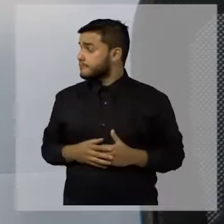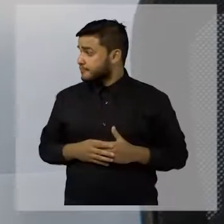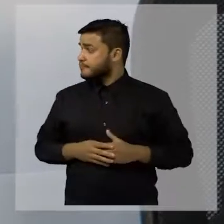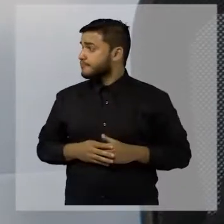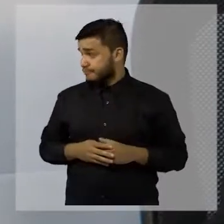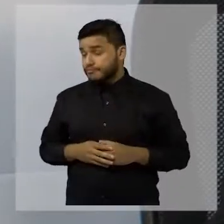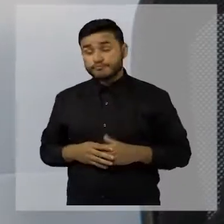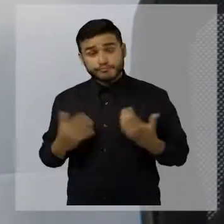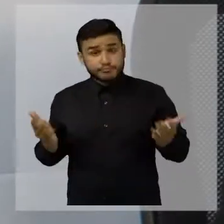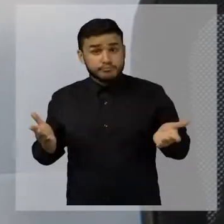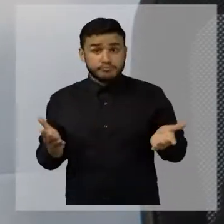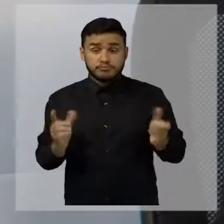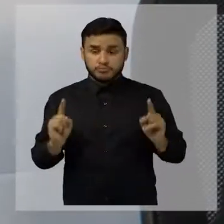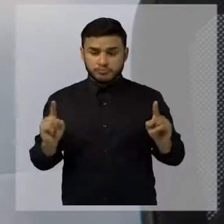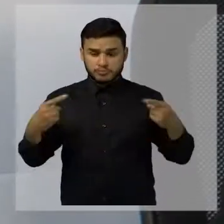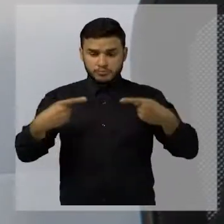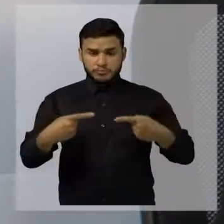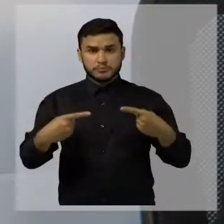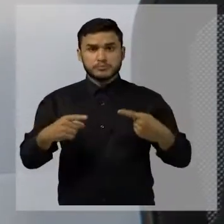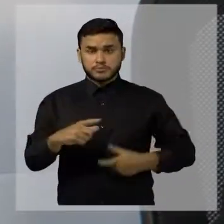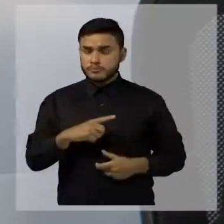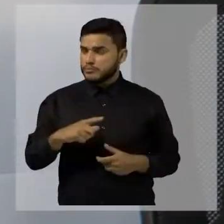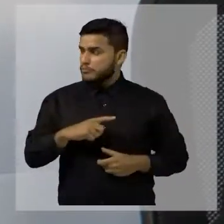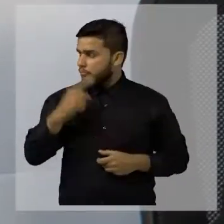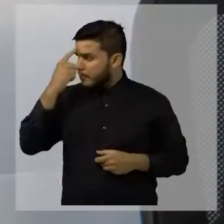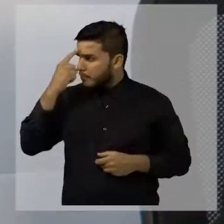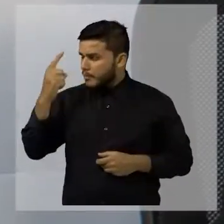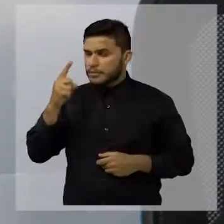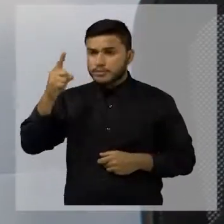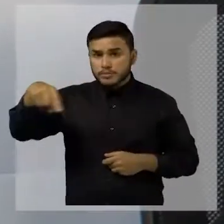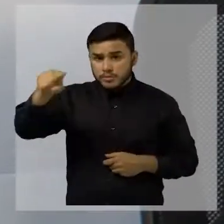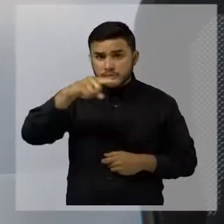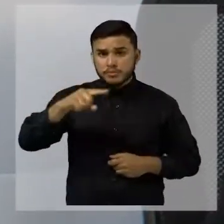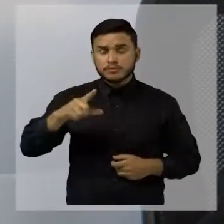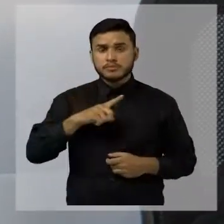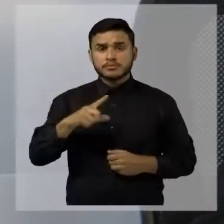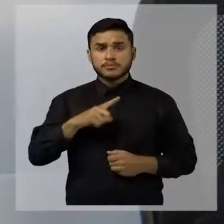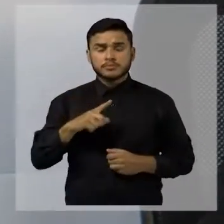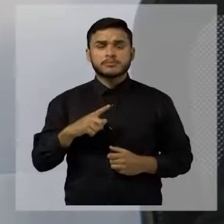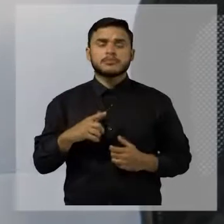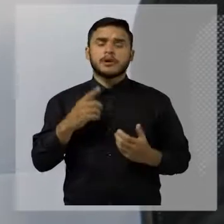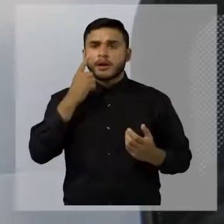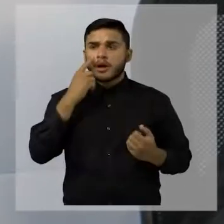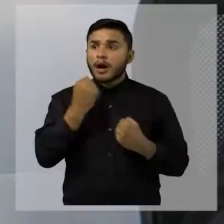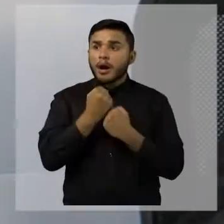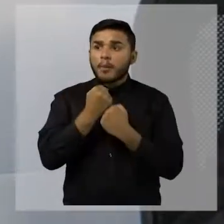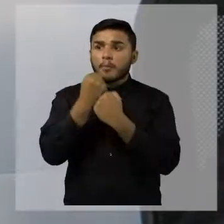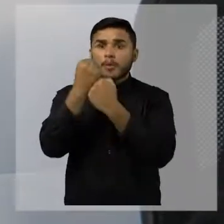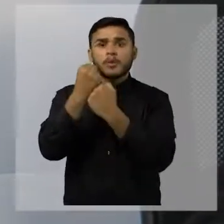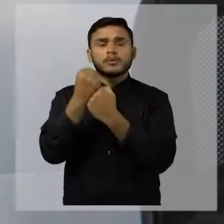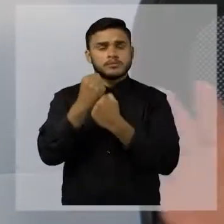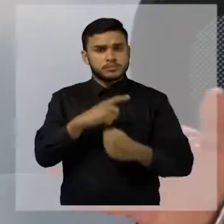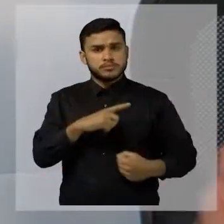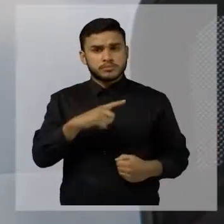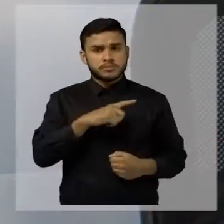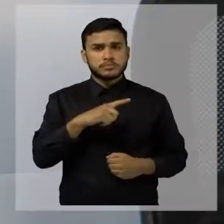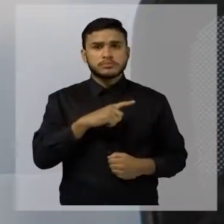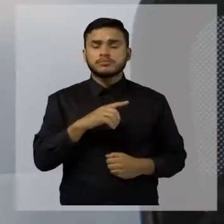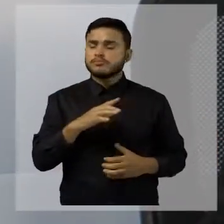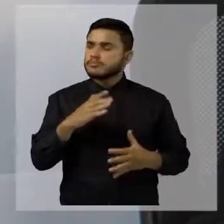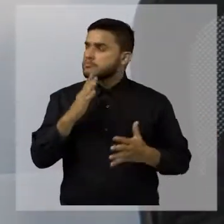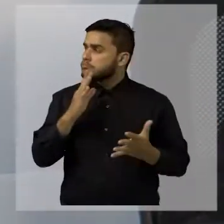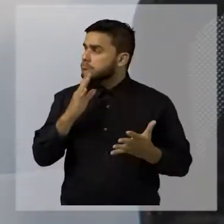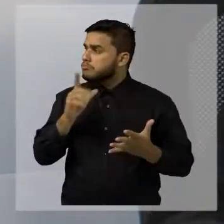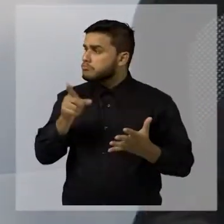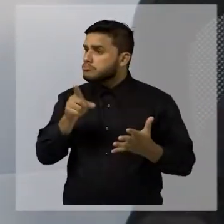vê que a oposição começa a ter apoio, mesmo que